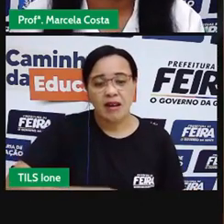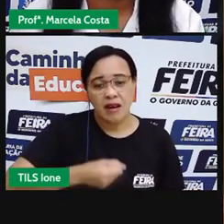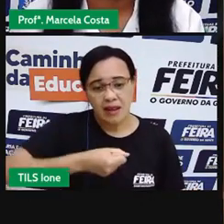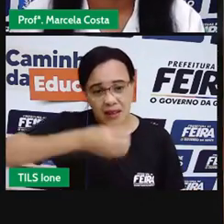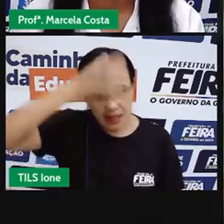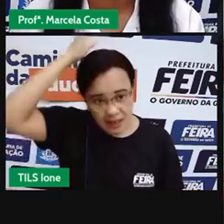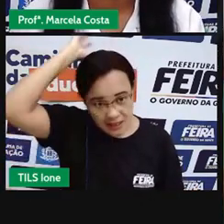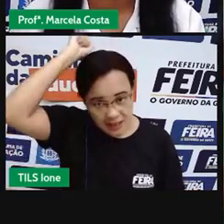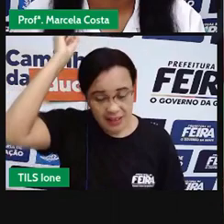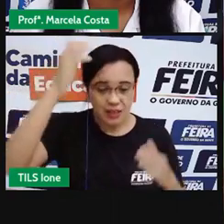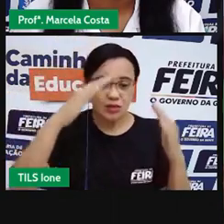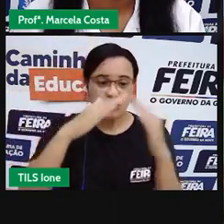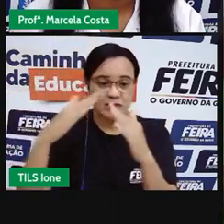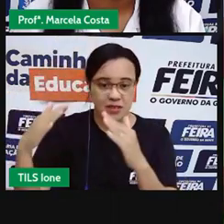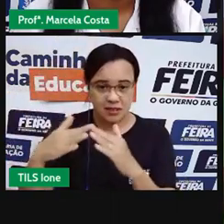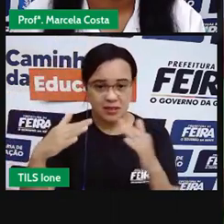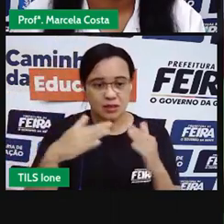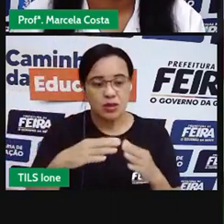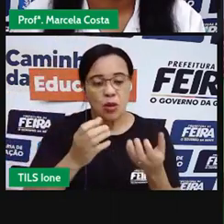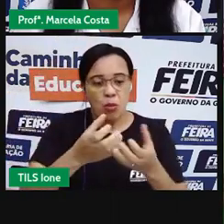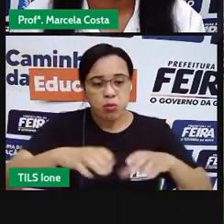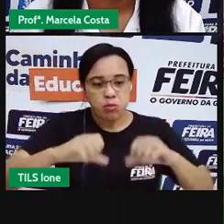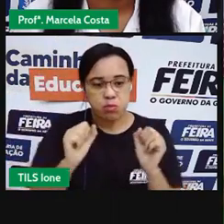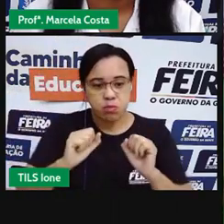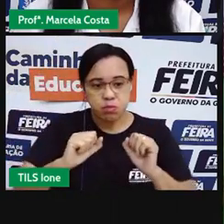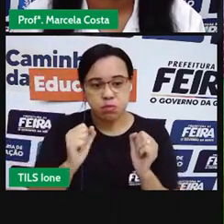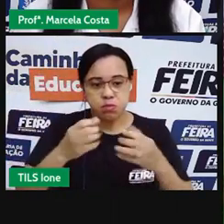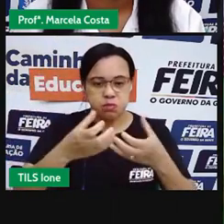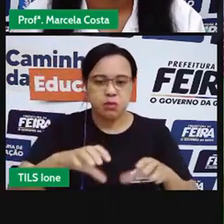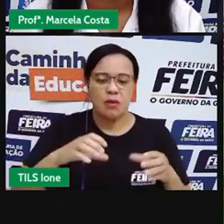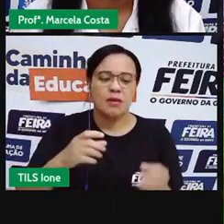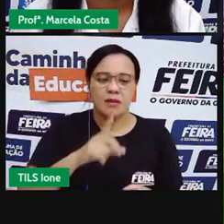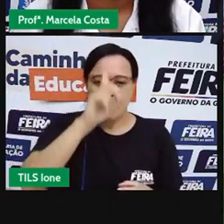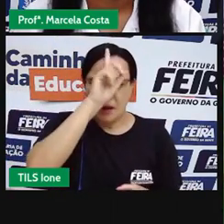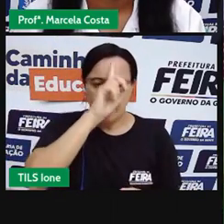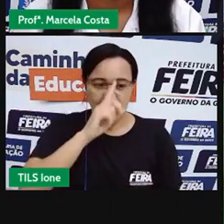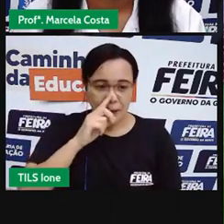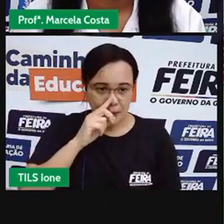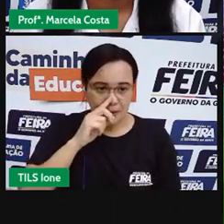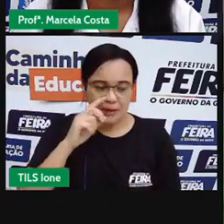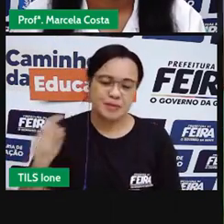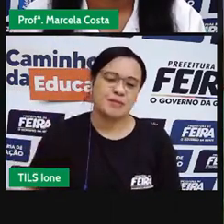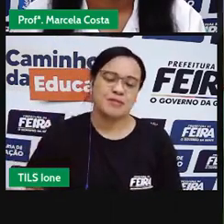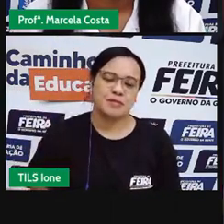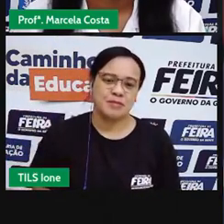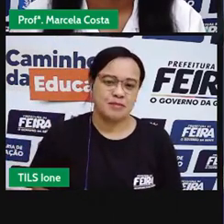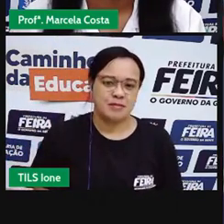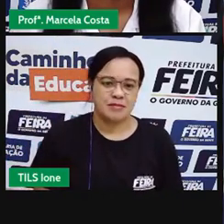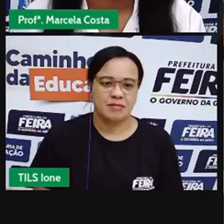A galinha do vizinho bota ovo amarelinho.